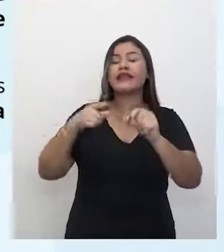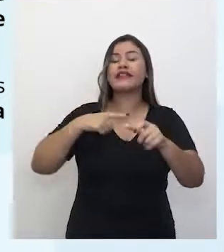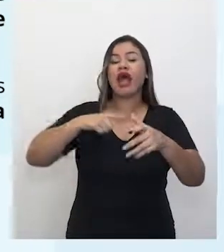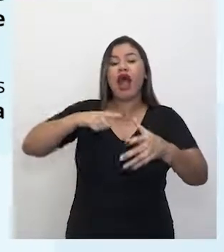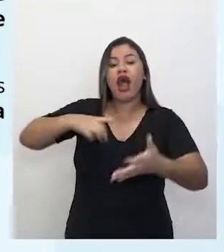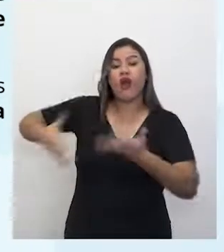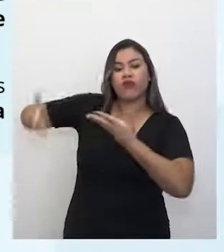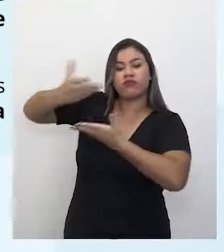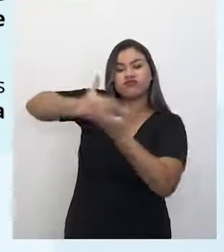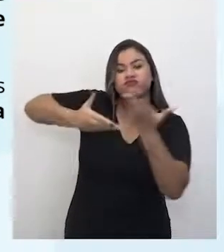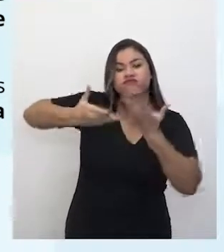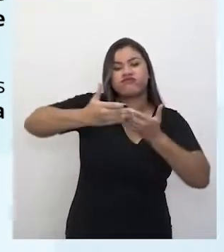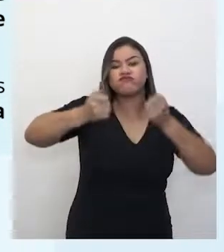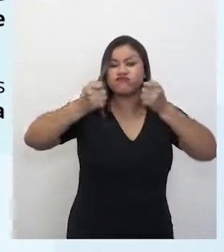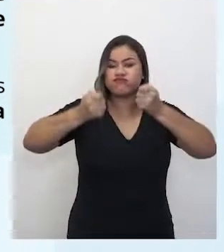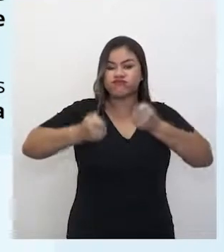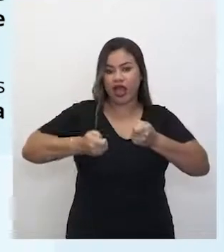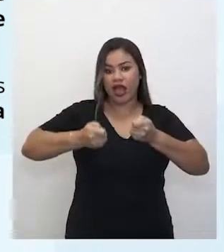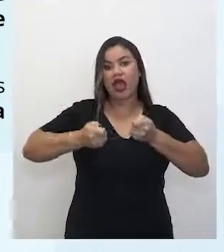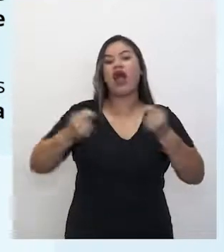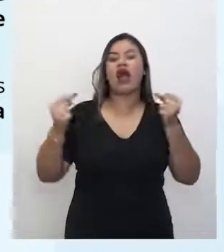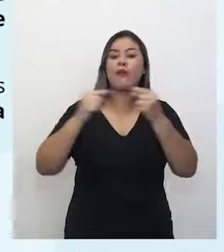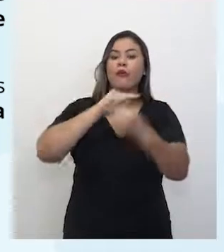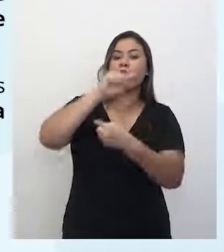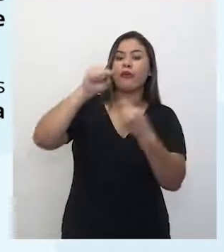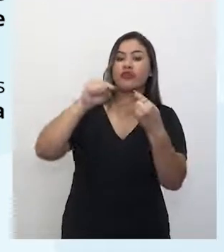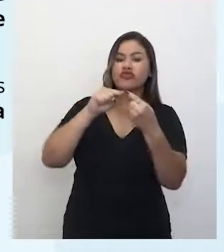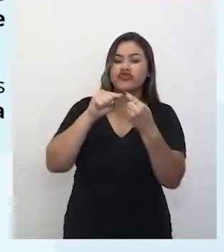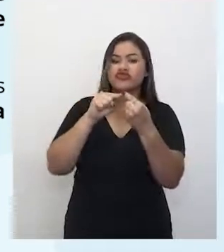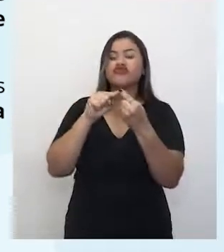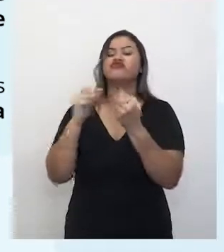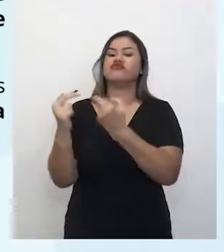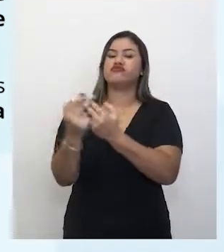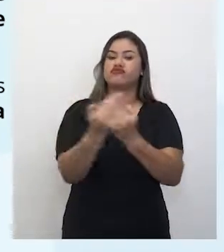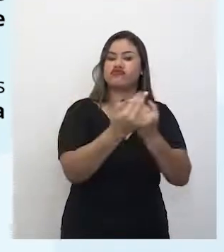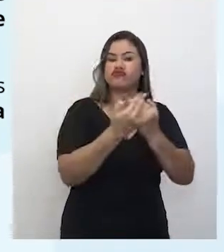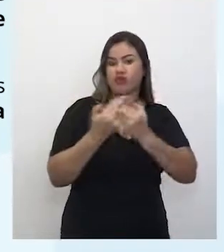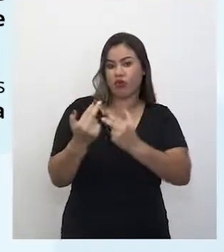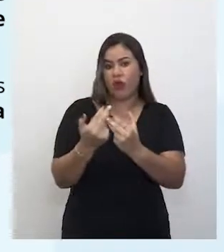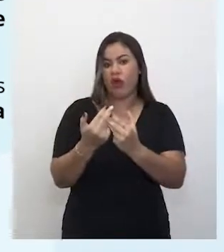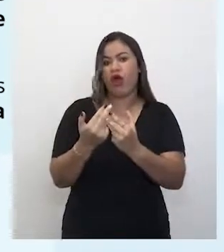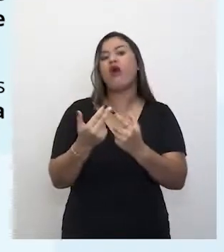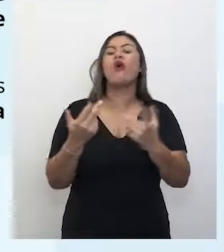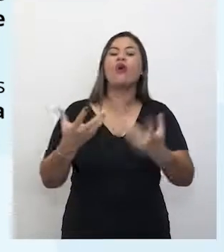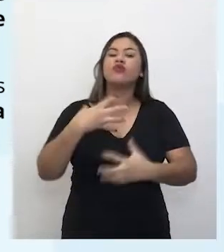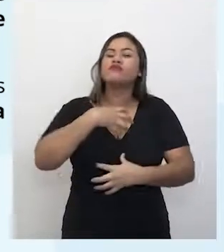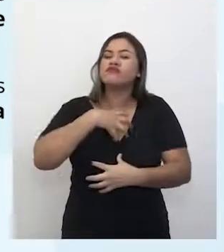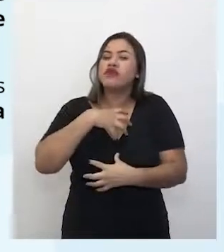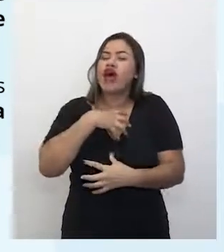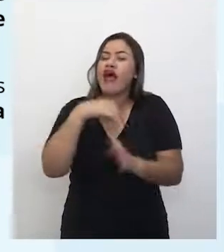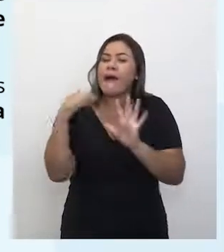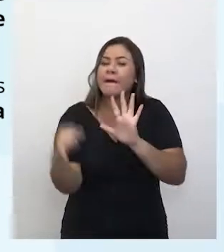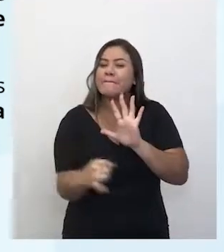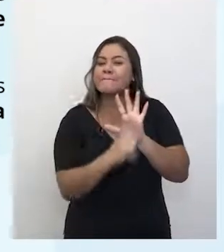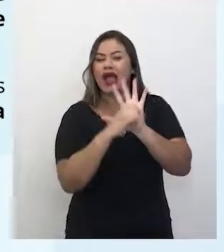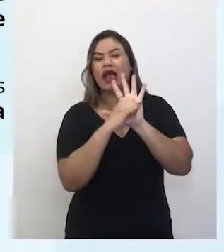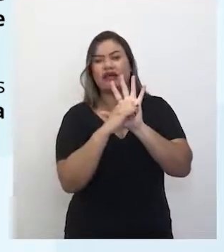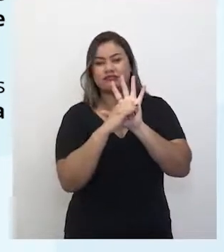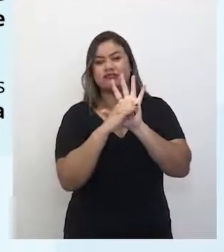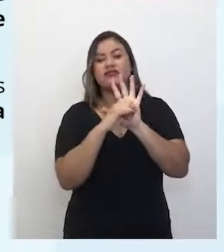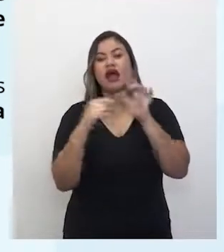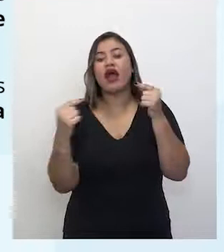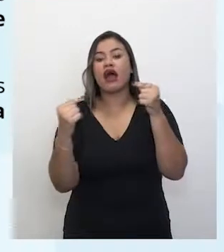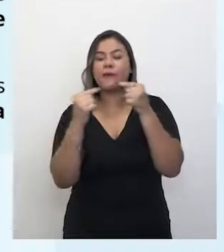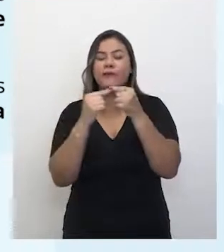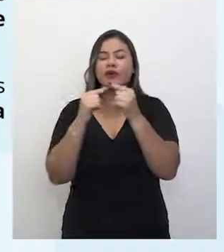relações estáveis, com objetivos e interesses comuns, assim como sentimentos de identidade gerado